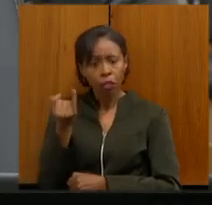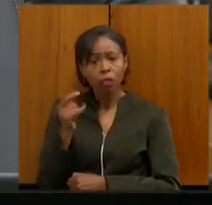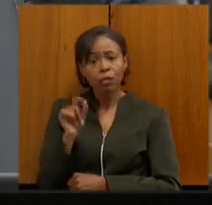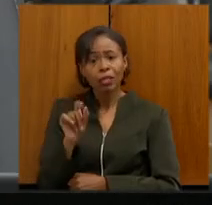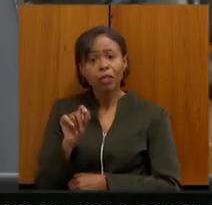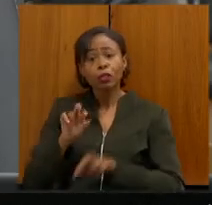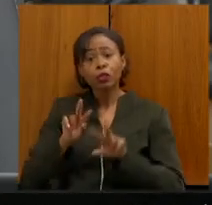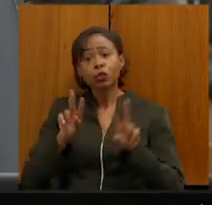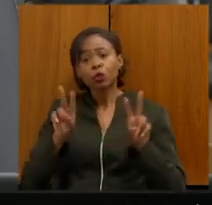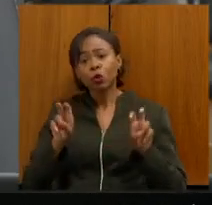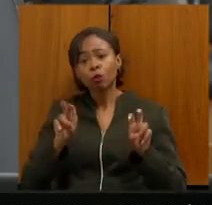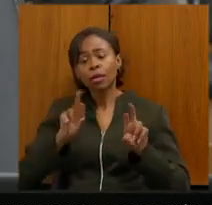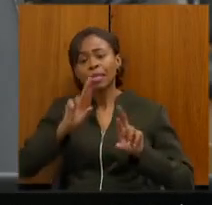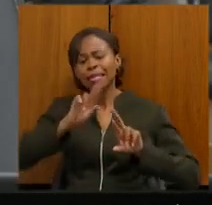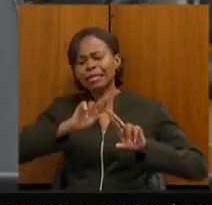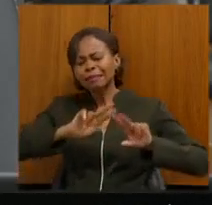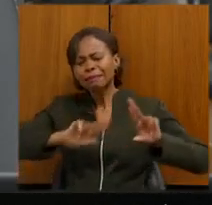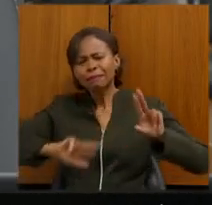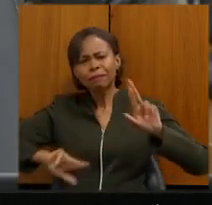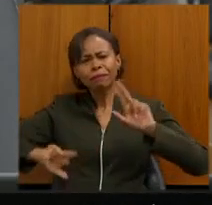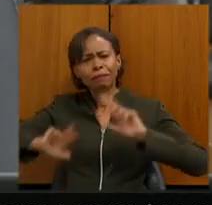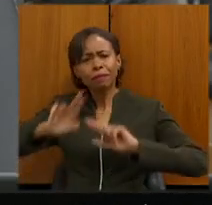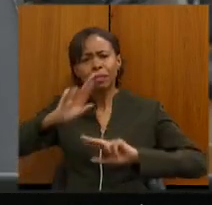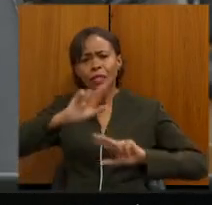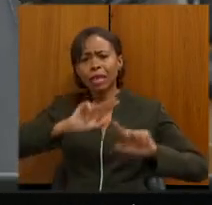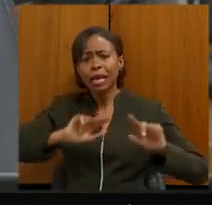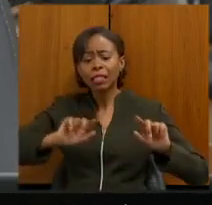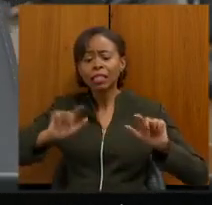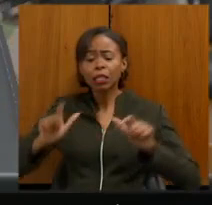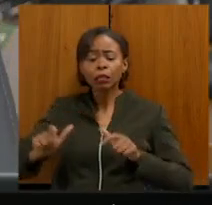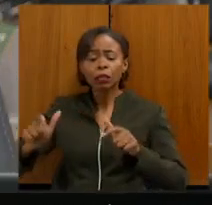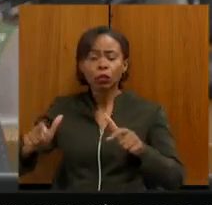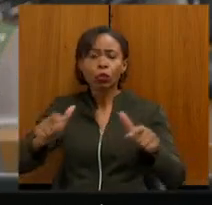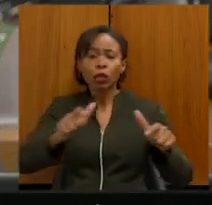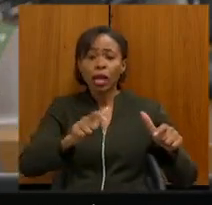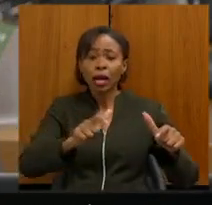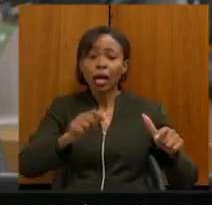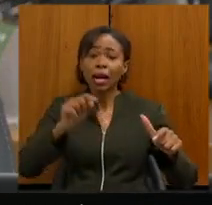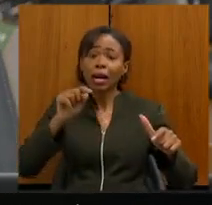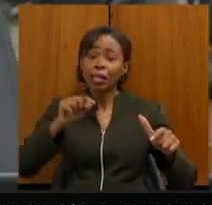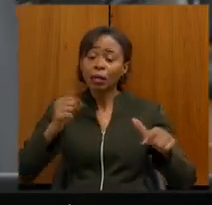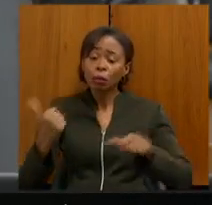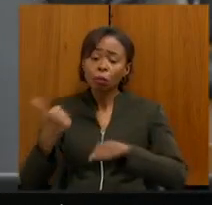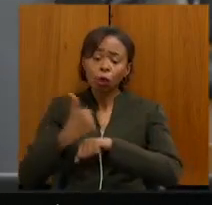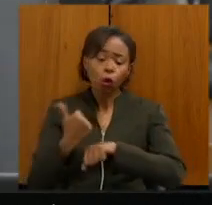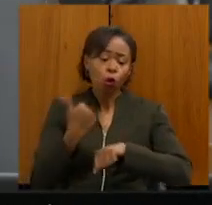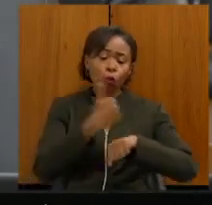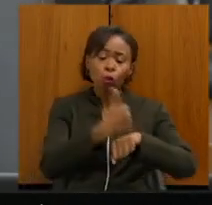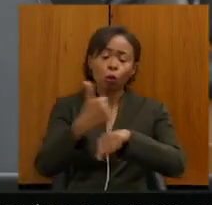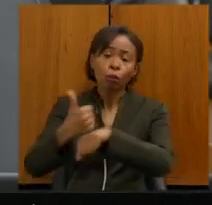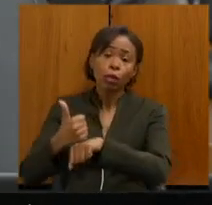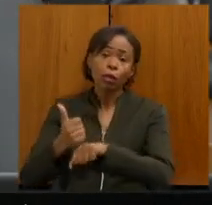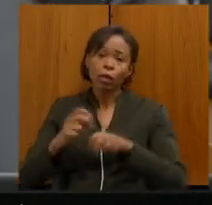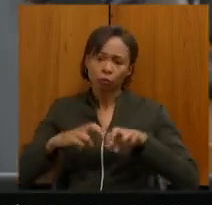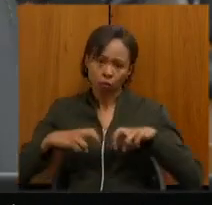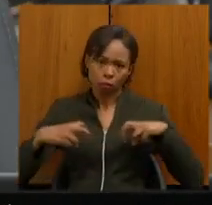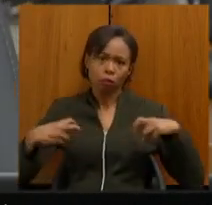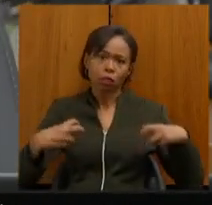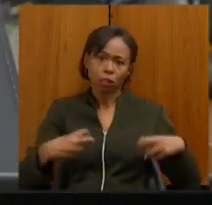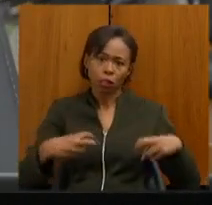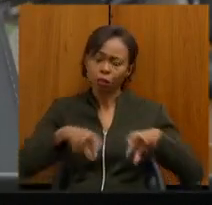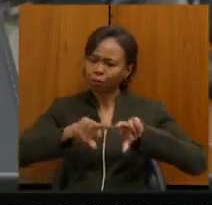diversidade No que diz respeito a esse espaço né de uma mesa concordo né Eu acho que isso é fundamental